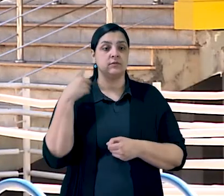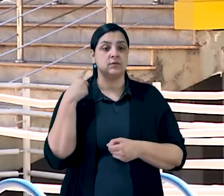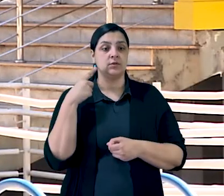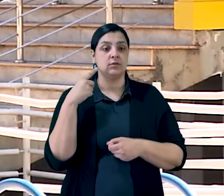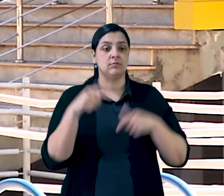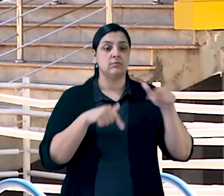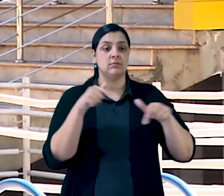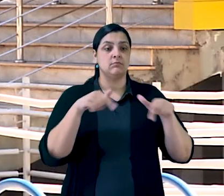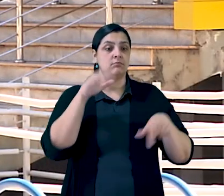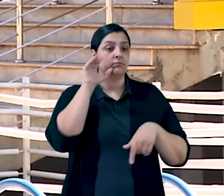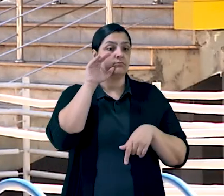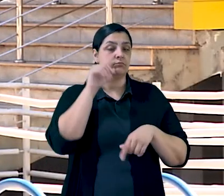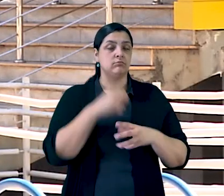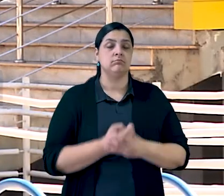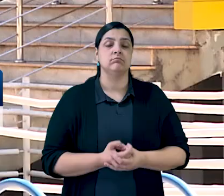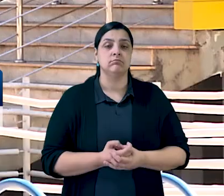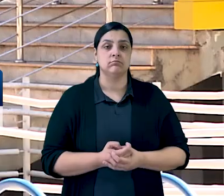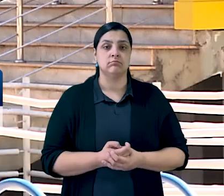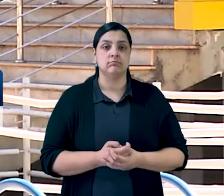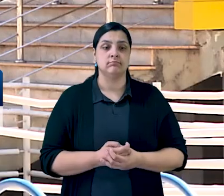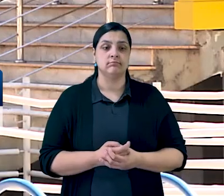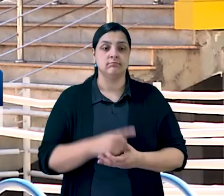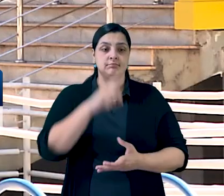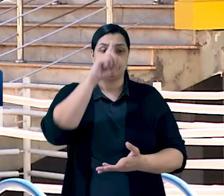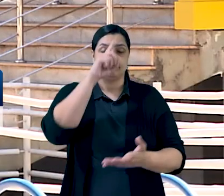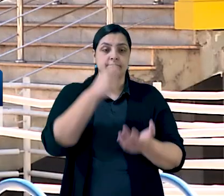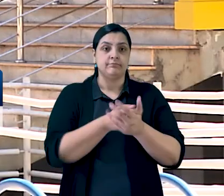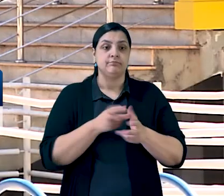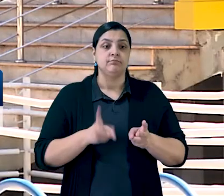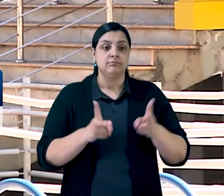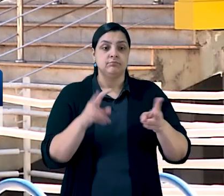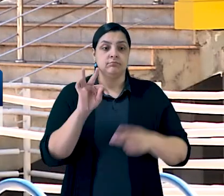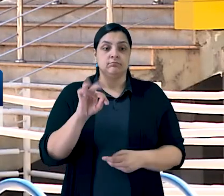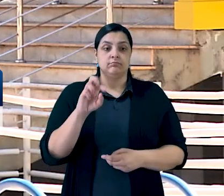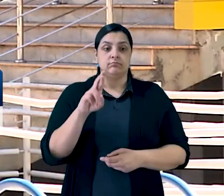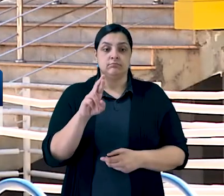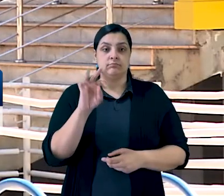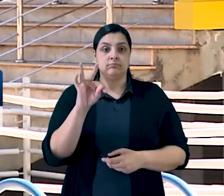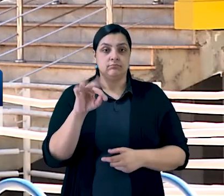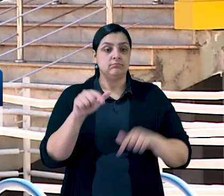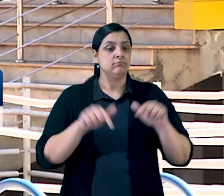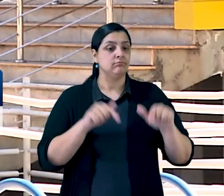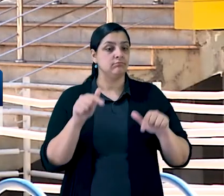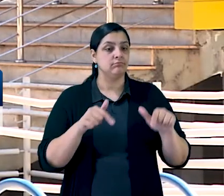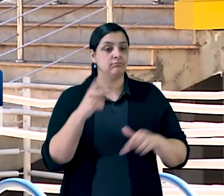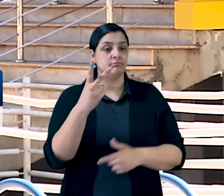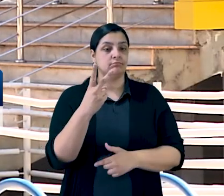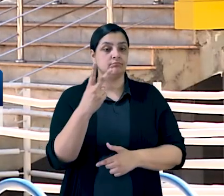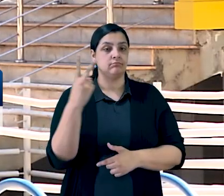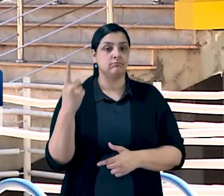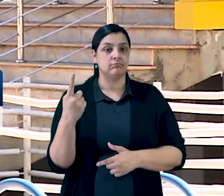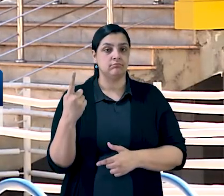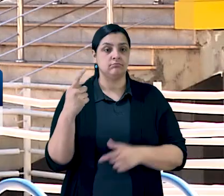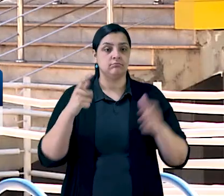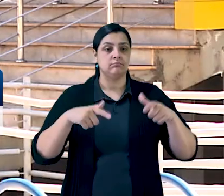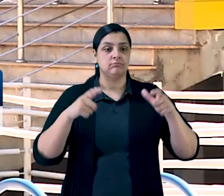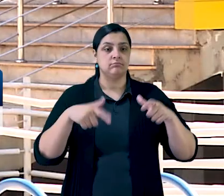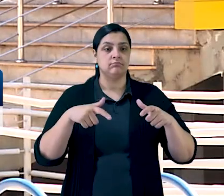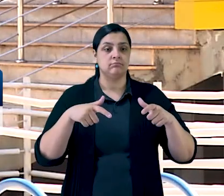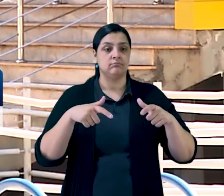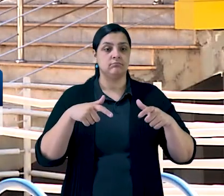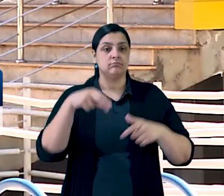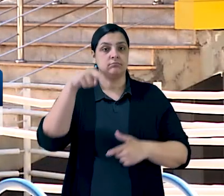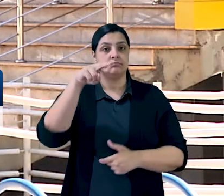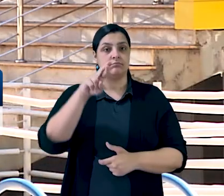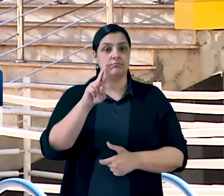dos 3 advogados ao quadro de pessoal do banco. A decisão foi mantida pelo Tribunal Regional do Trabalho da 21ª